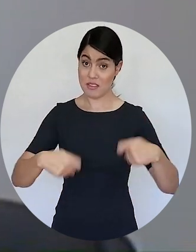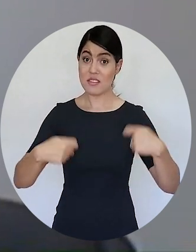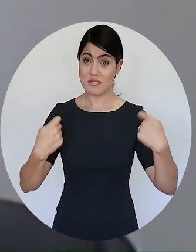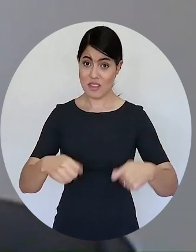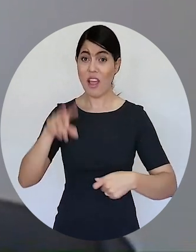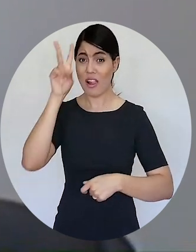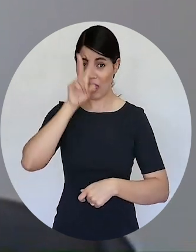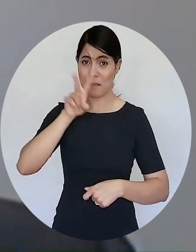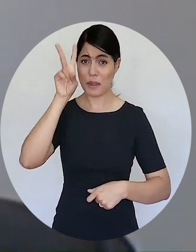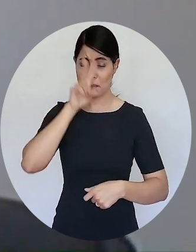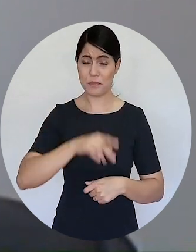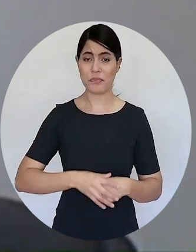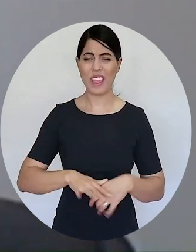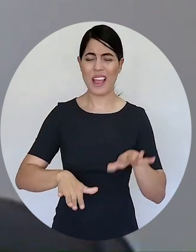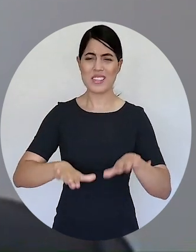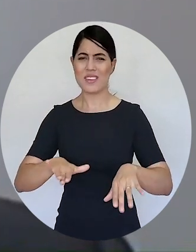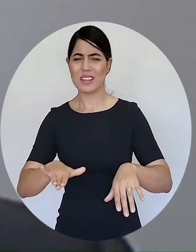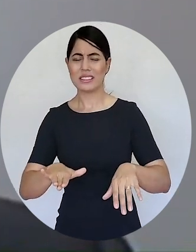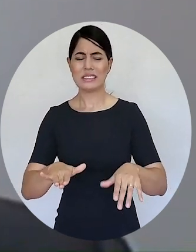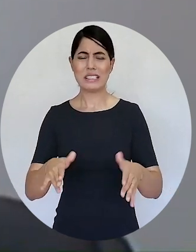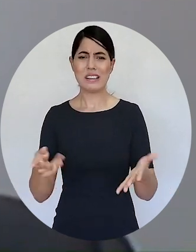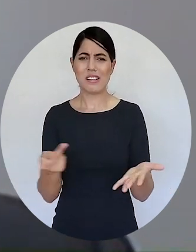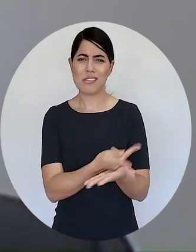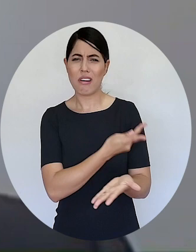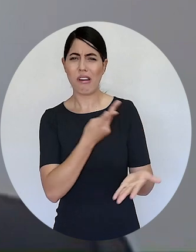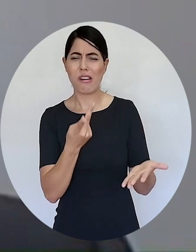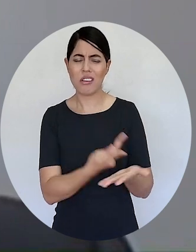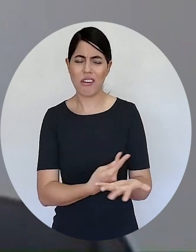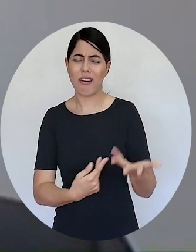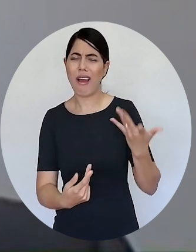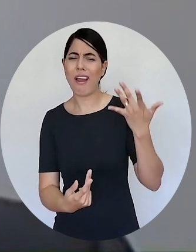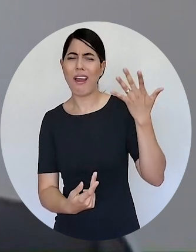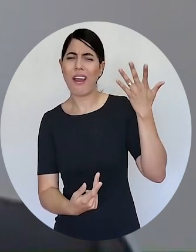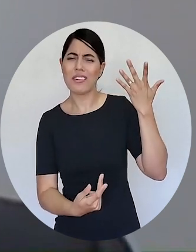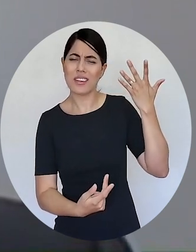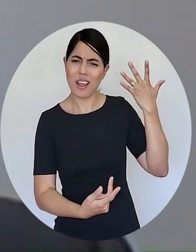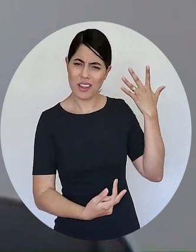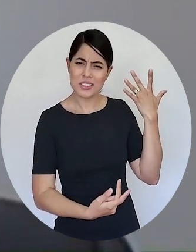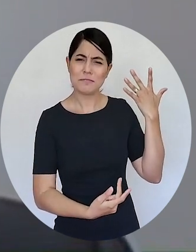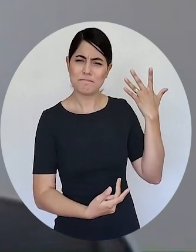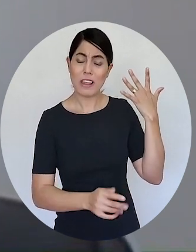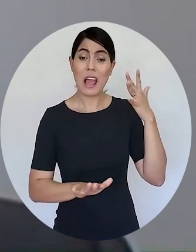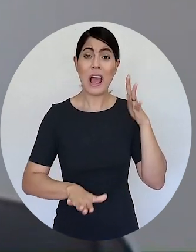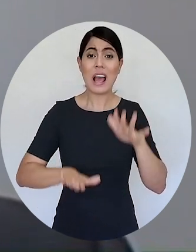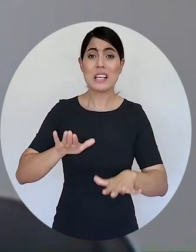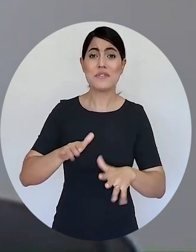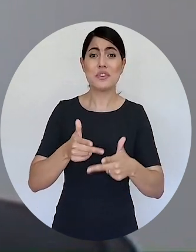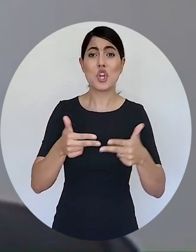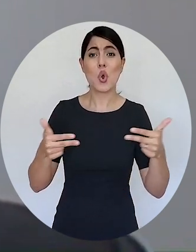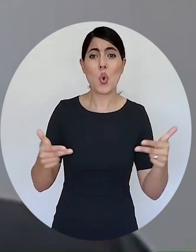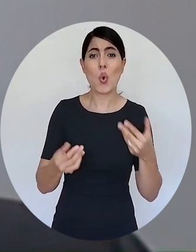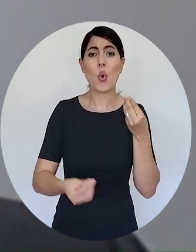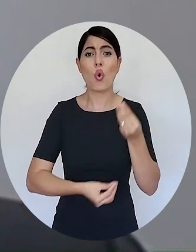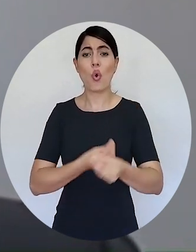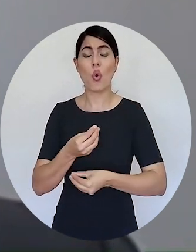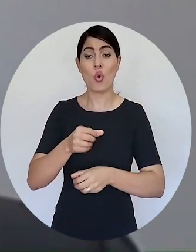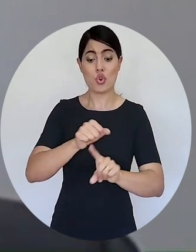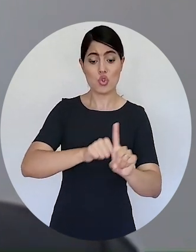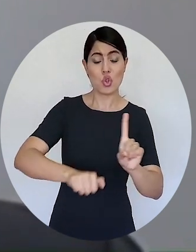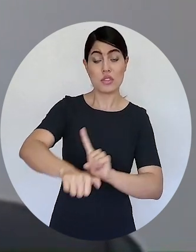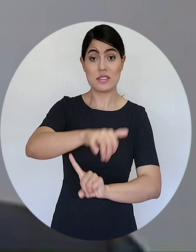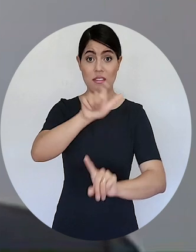passado, os equívocos que foram apresentados pelos mais variados integrantes